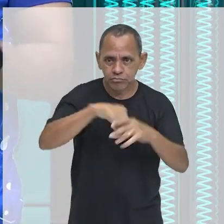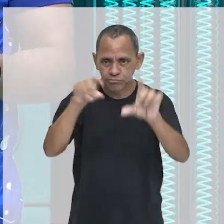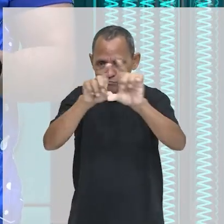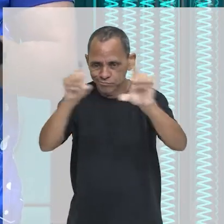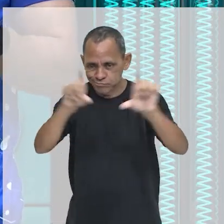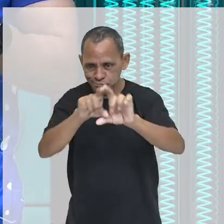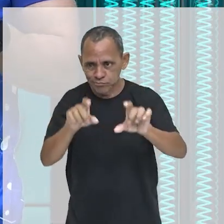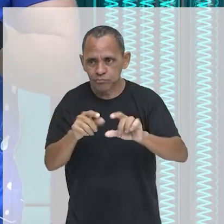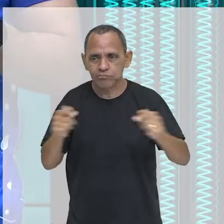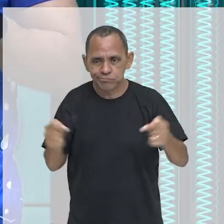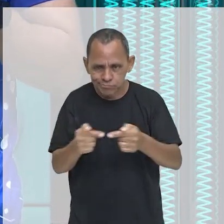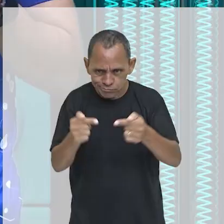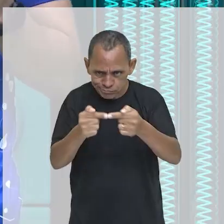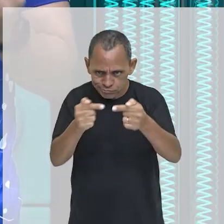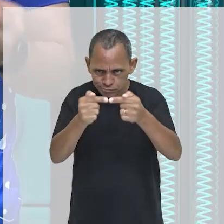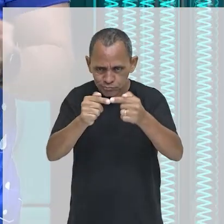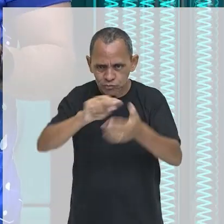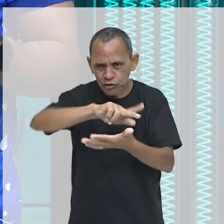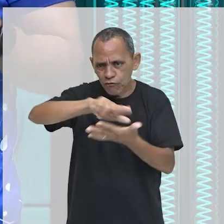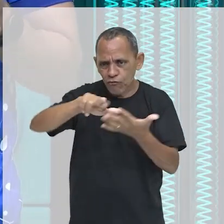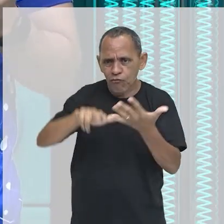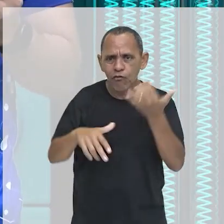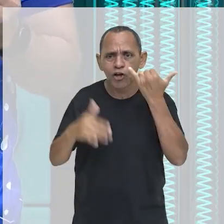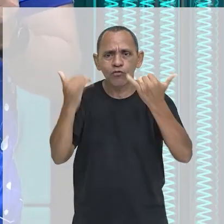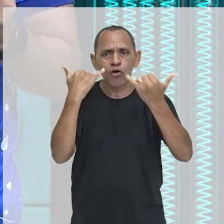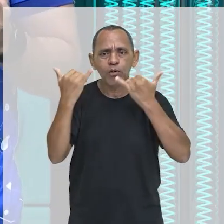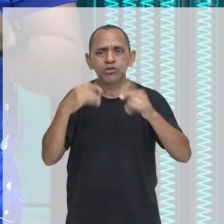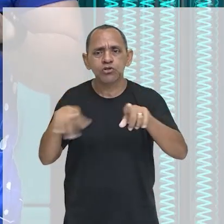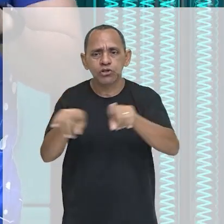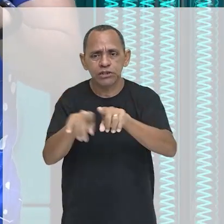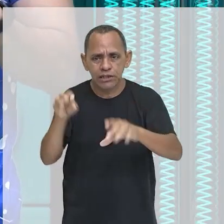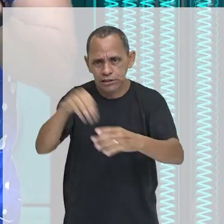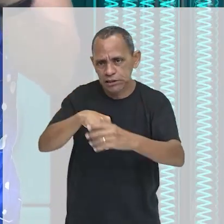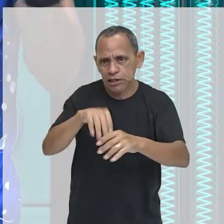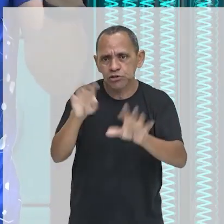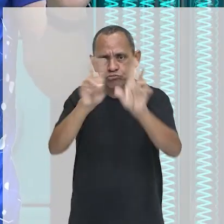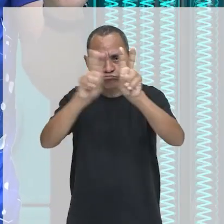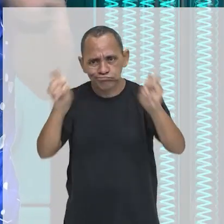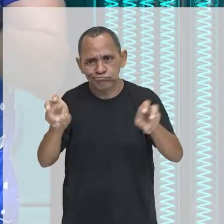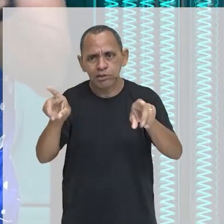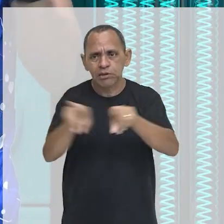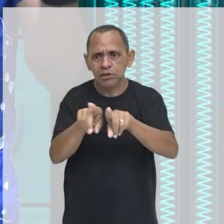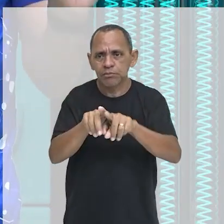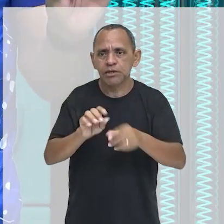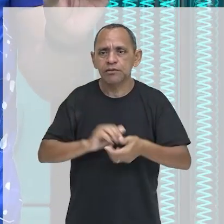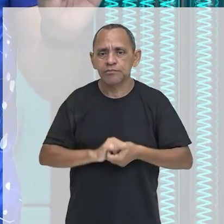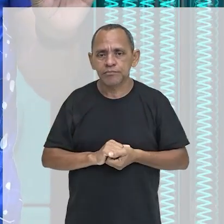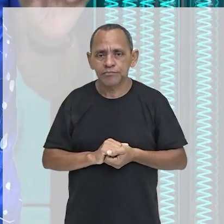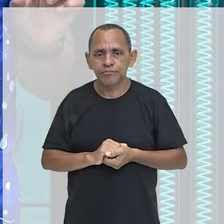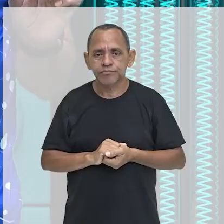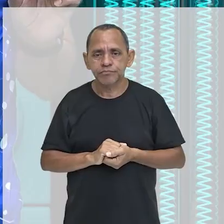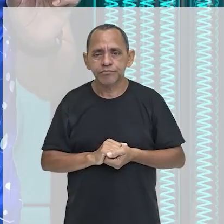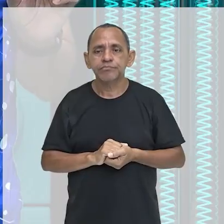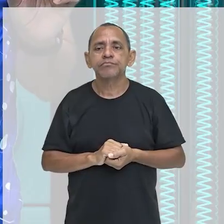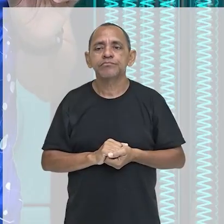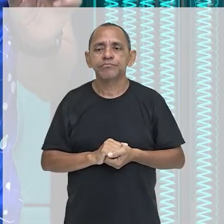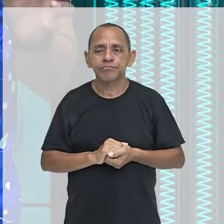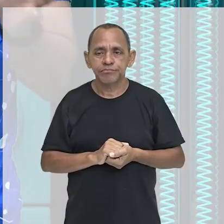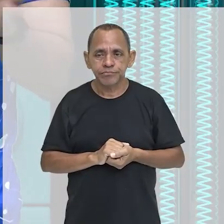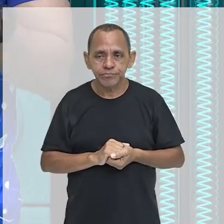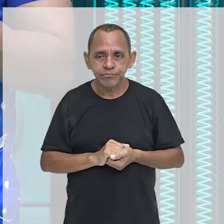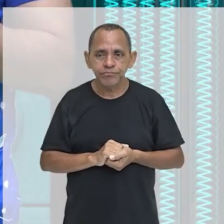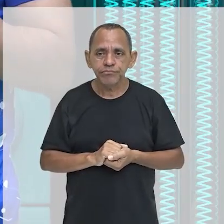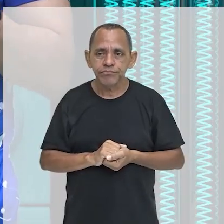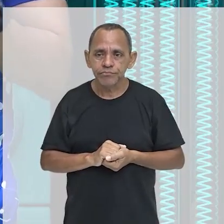são conectadas, que tratam do mesmo assunto, do mesmo tema. Então, essas orações conectadas por conjunções,